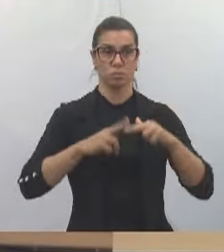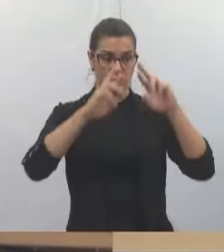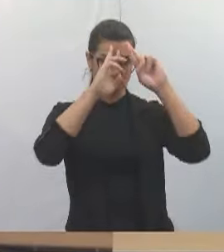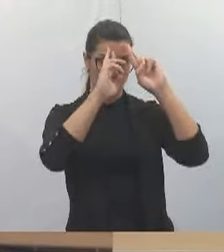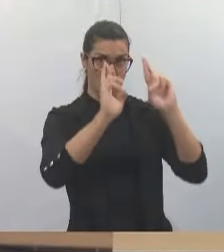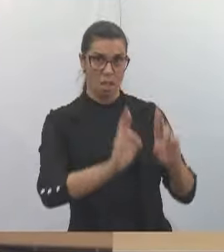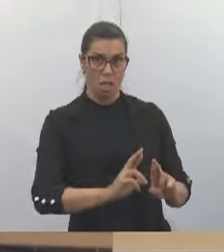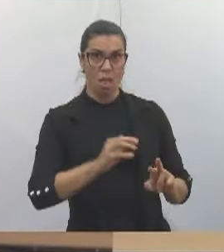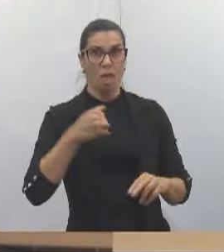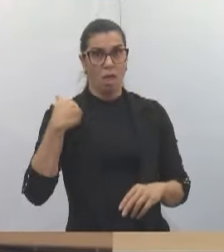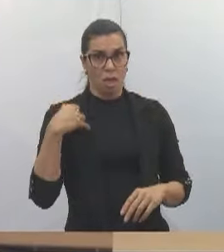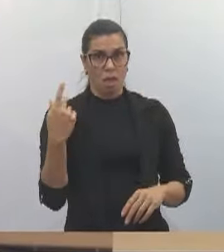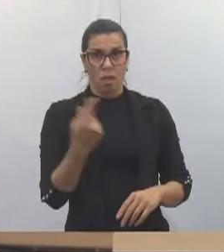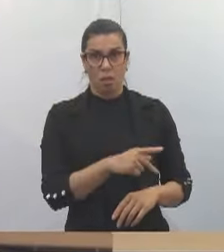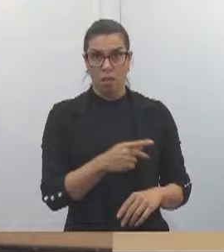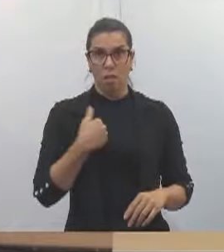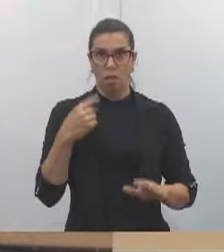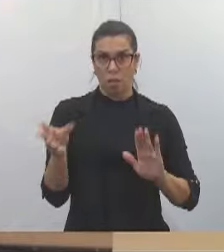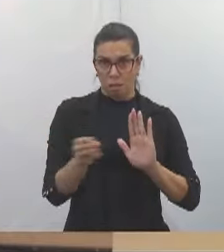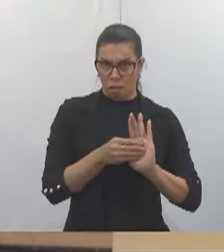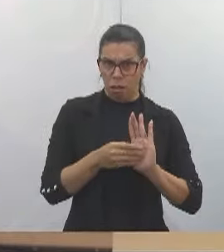Então, aqui,